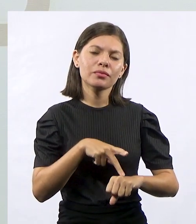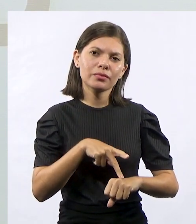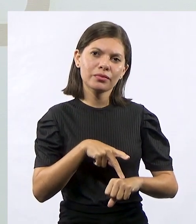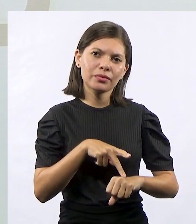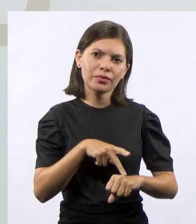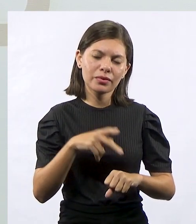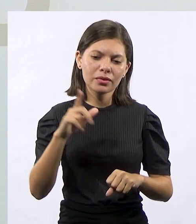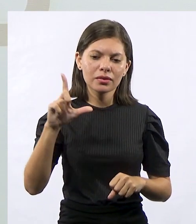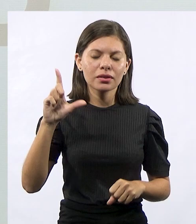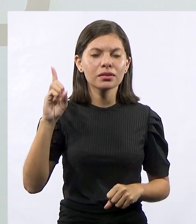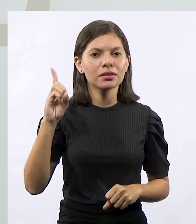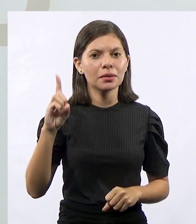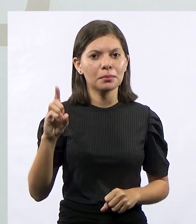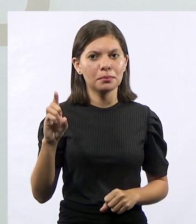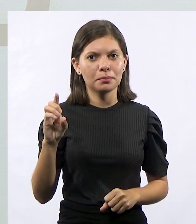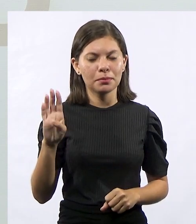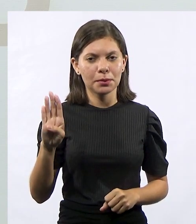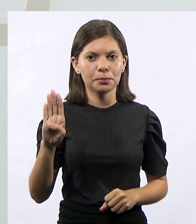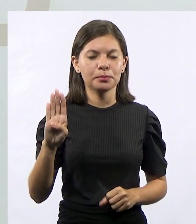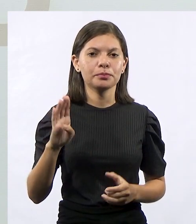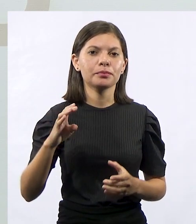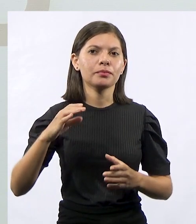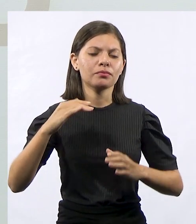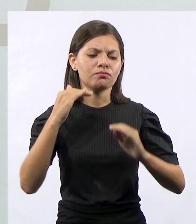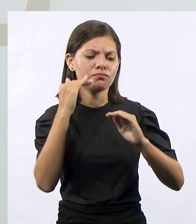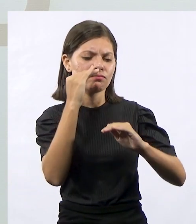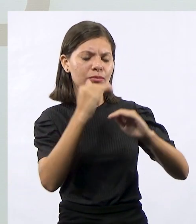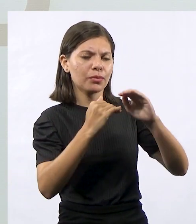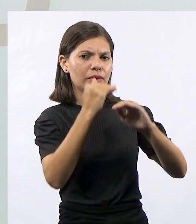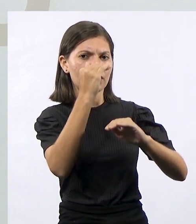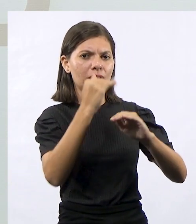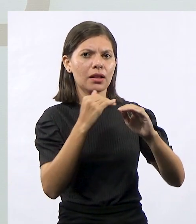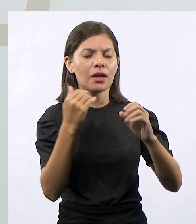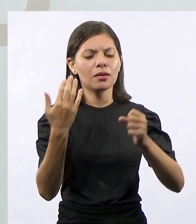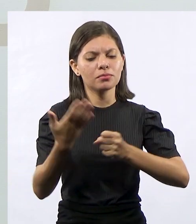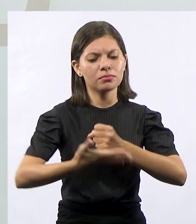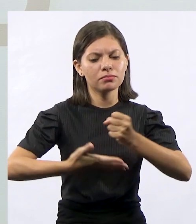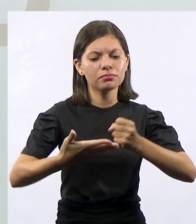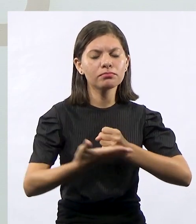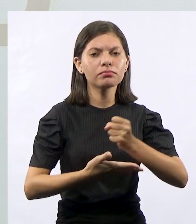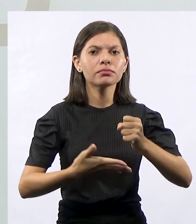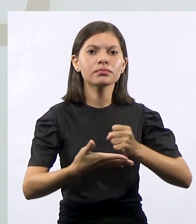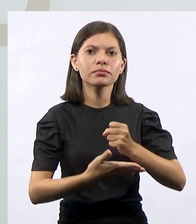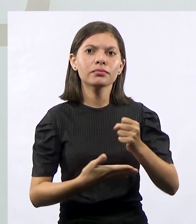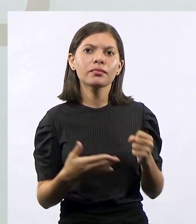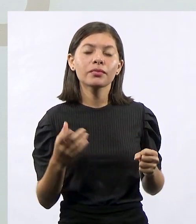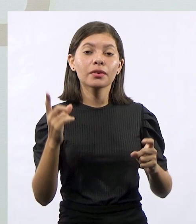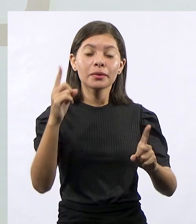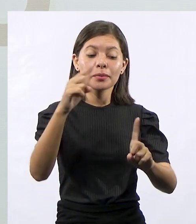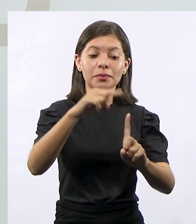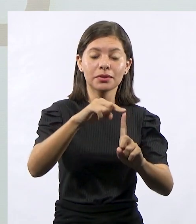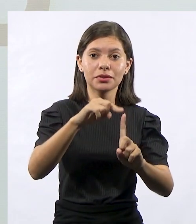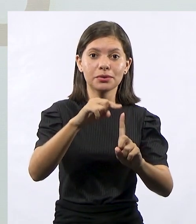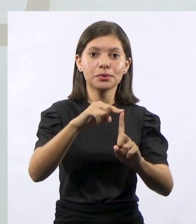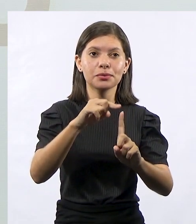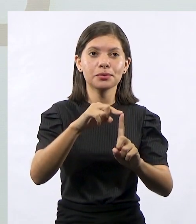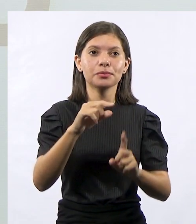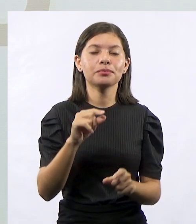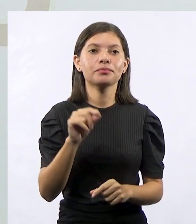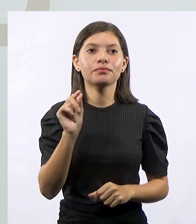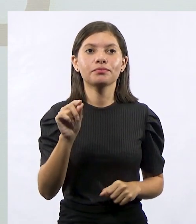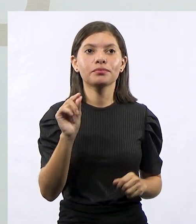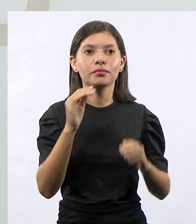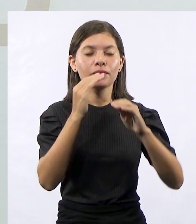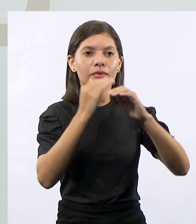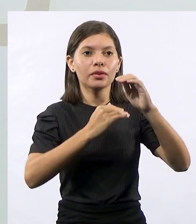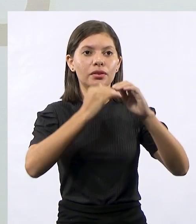rege todas as etapas, todos os níveis, ela rege os princípios, ela rege os objetivos,